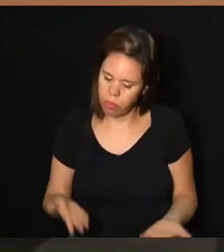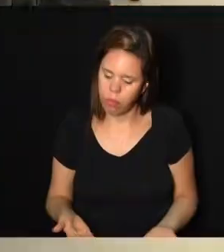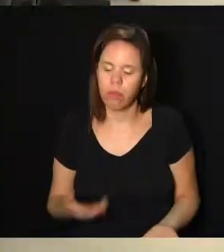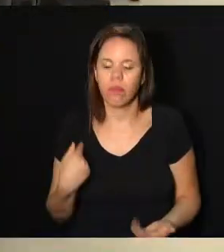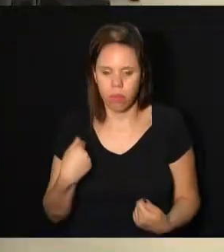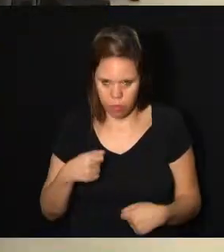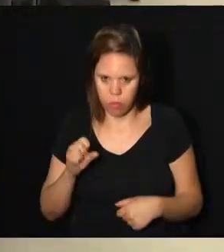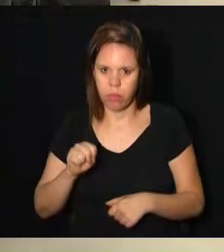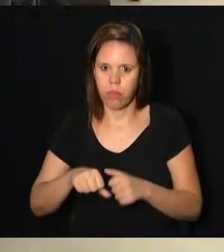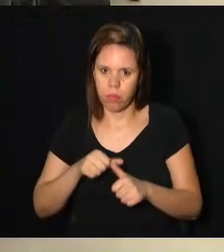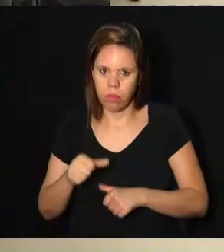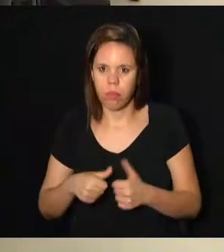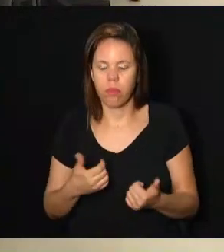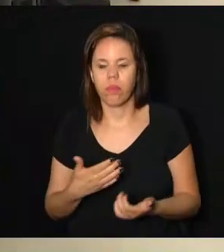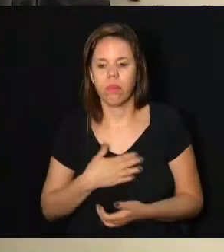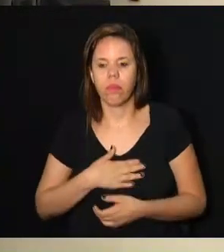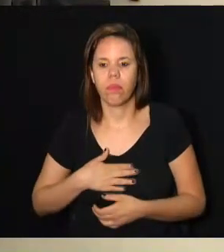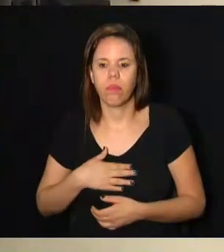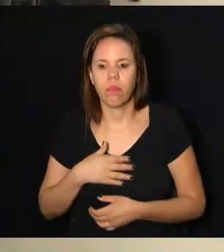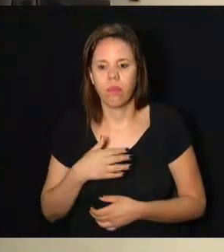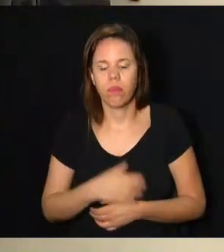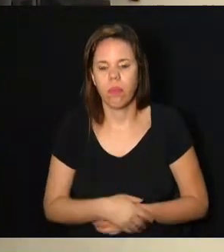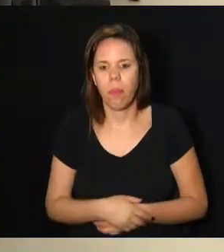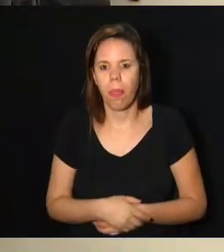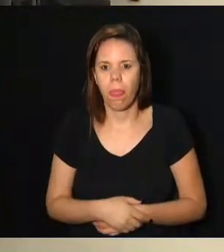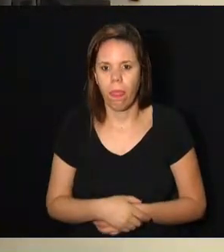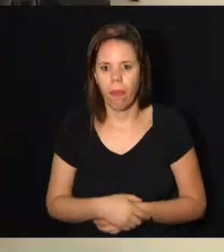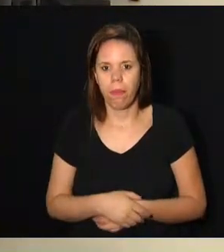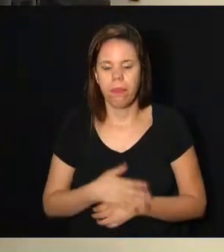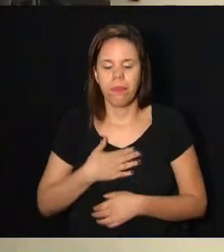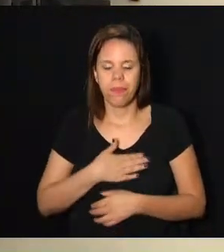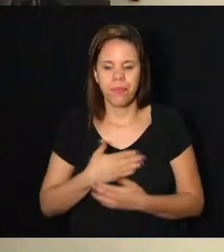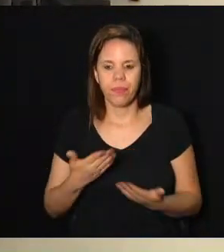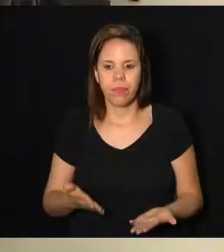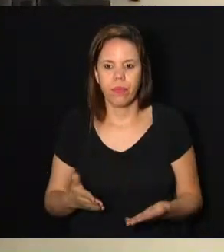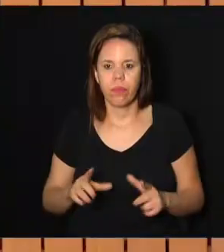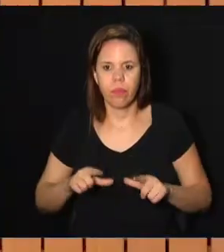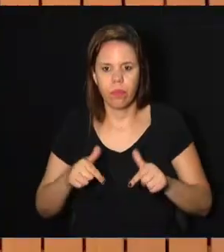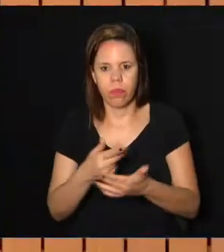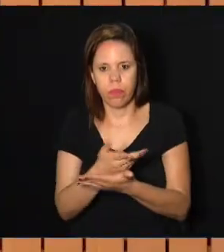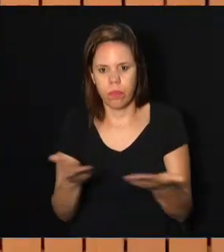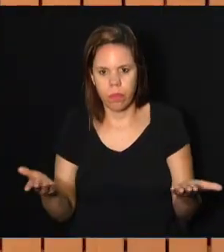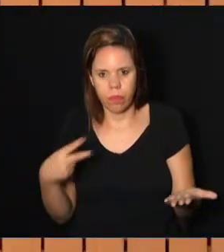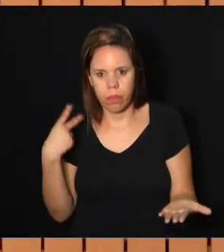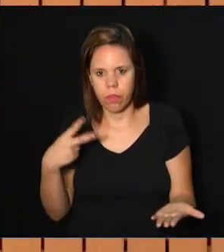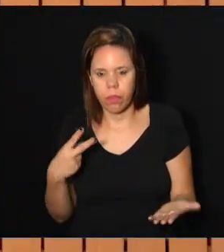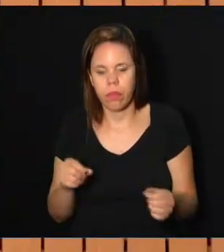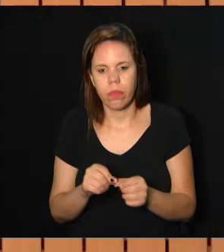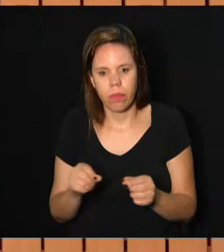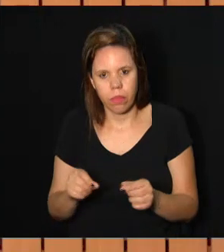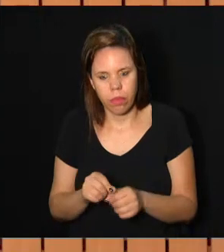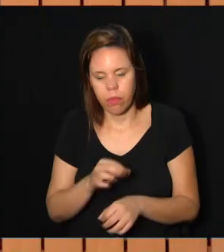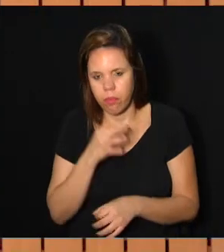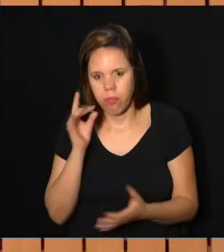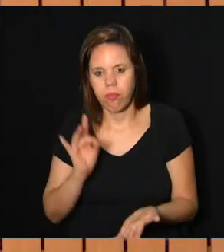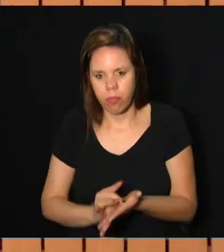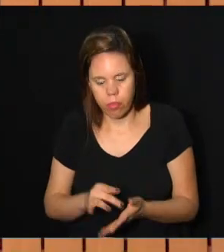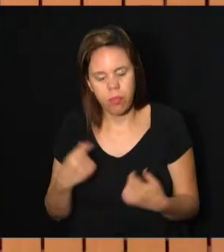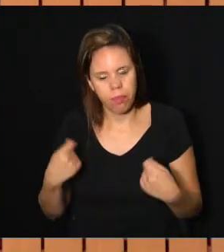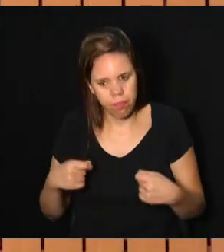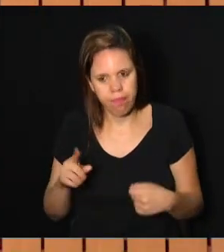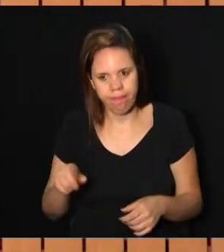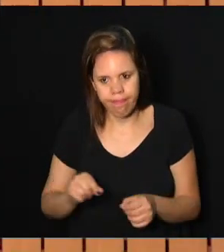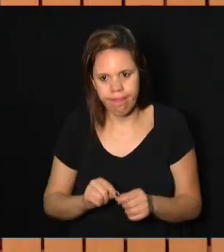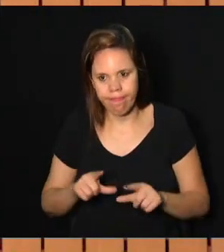Aliás, fico assim, muito satisfeito com a iniciativa de Vossa Excelência, porque realmente é